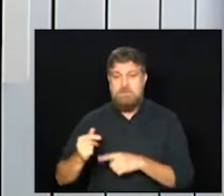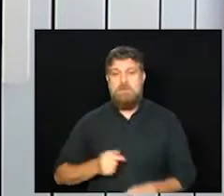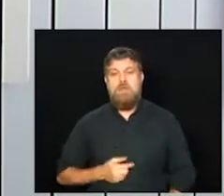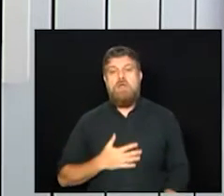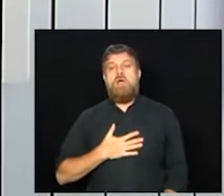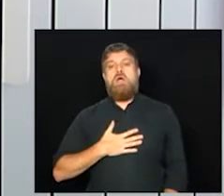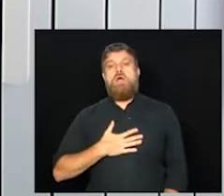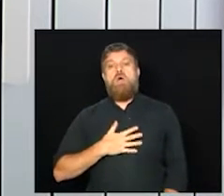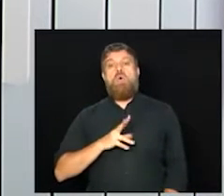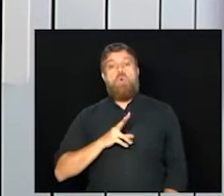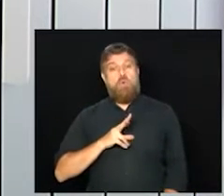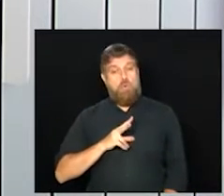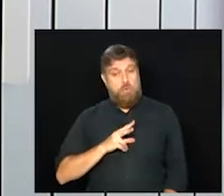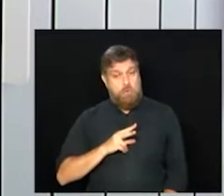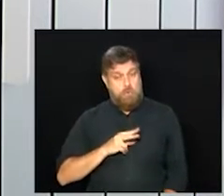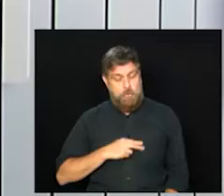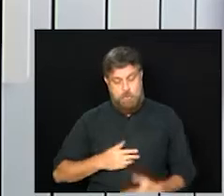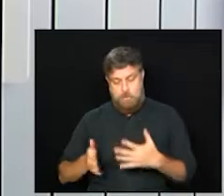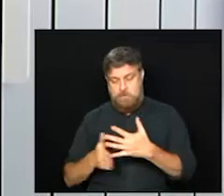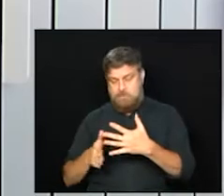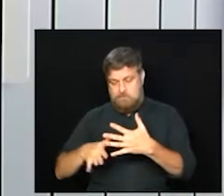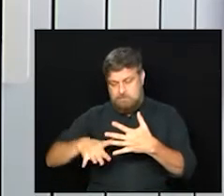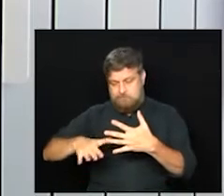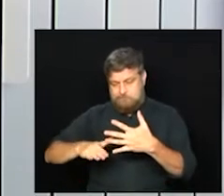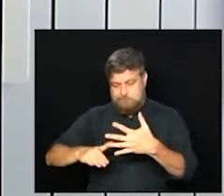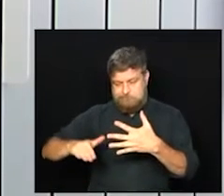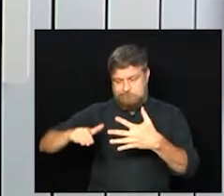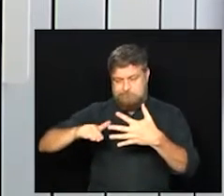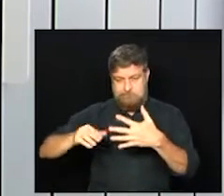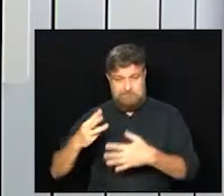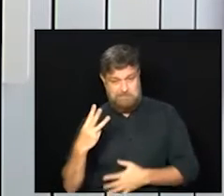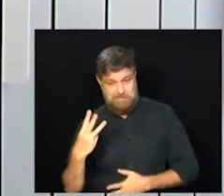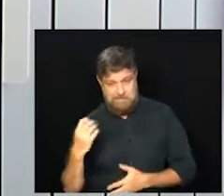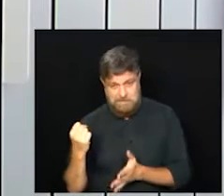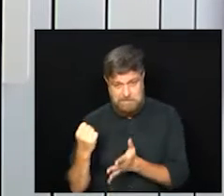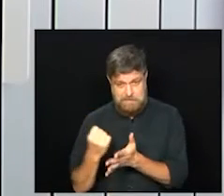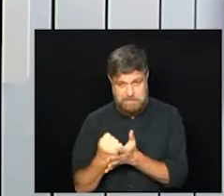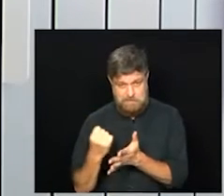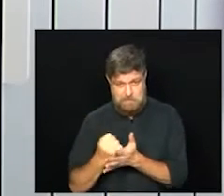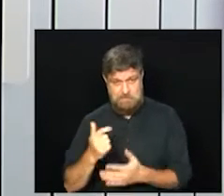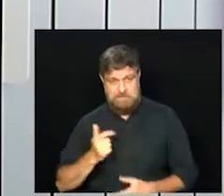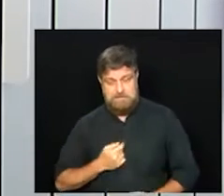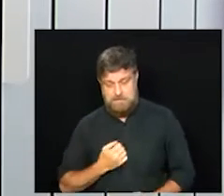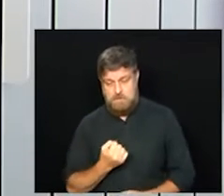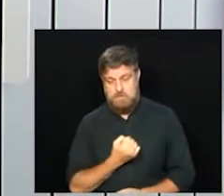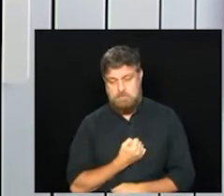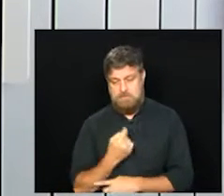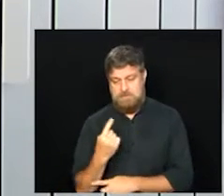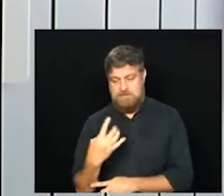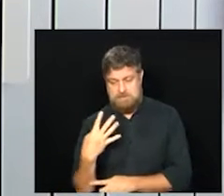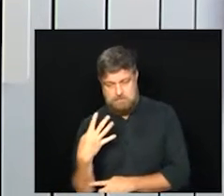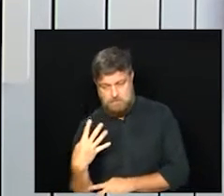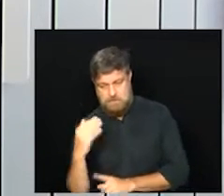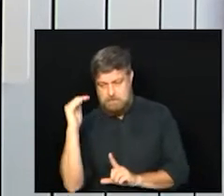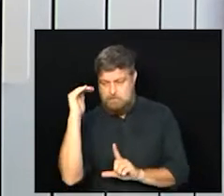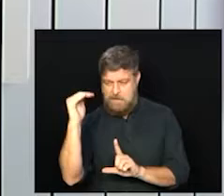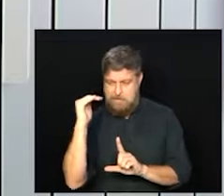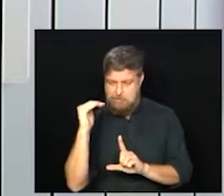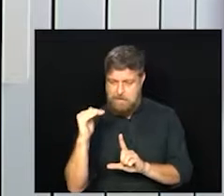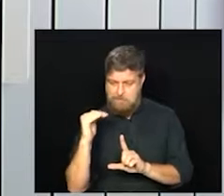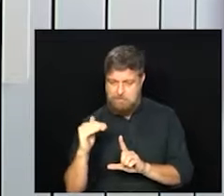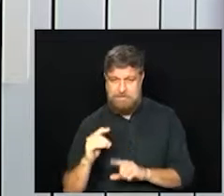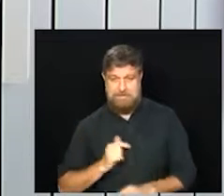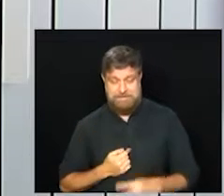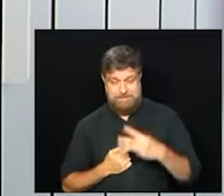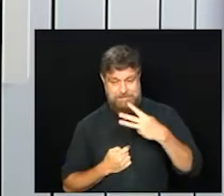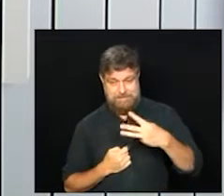fôlego para se afastar da zona de rebaixamento, abriu 3 pontos de vantagem, está na 14ª colocação, tem 3